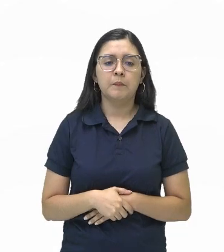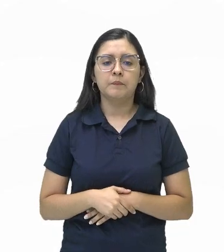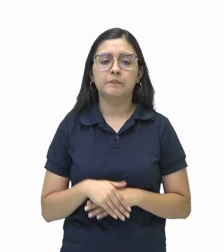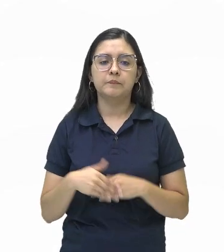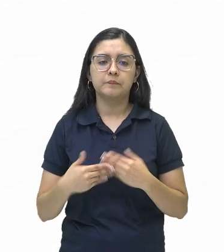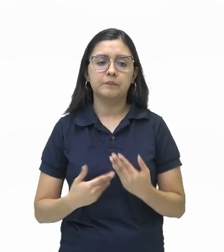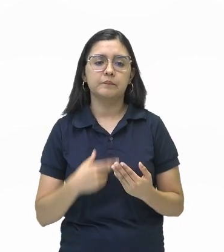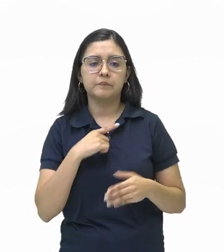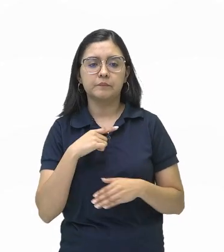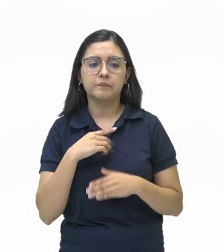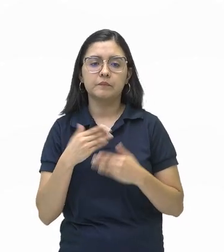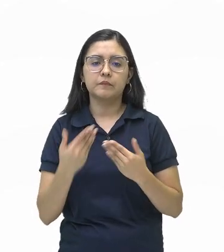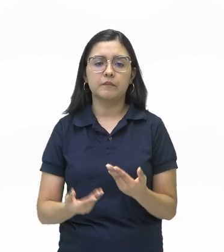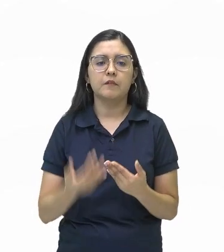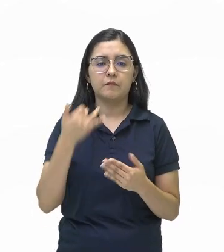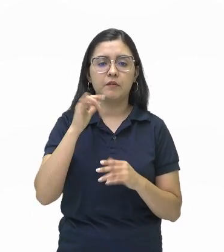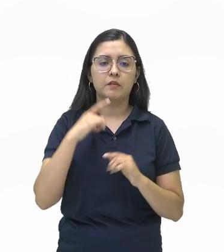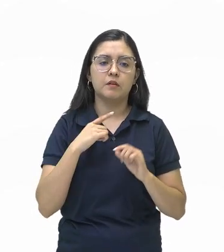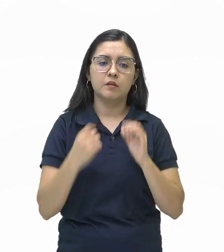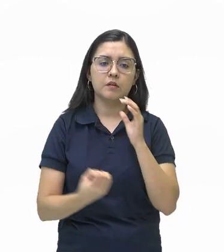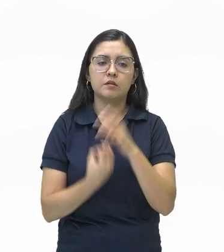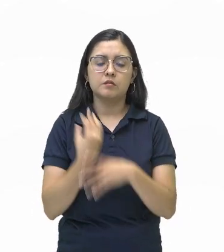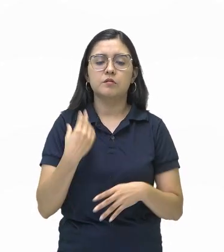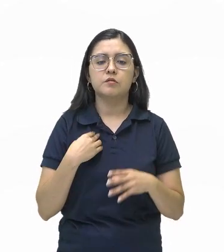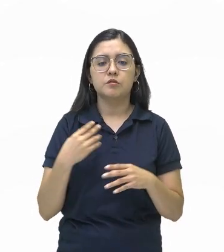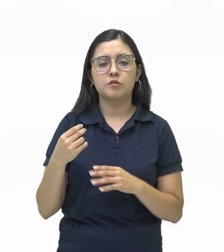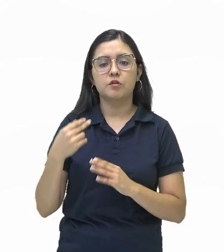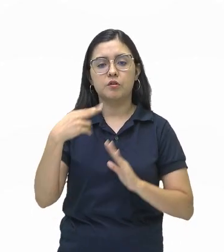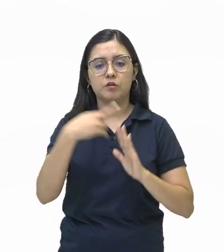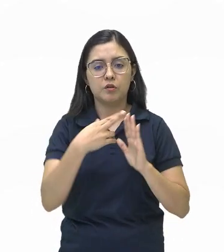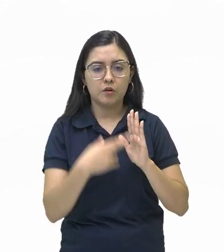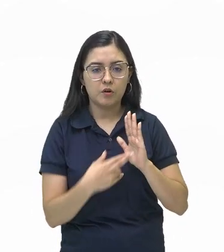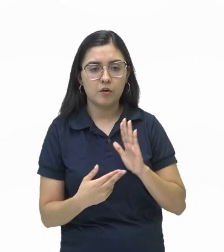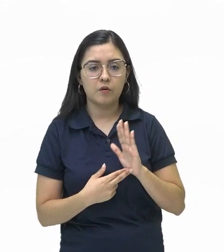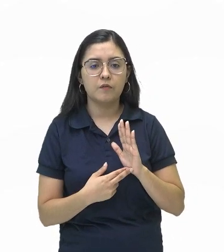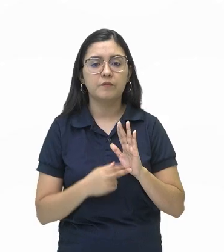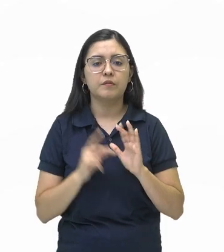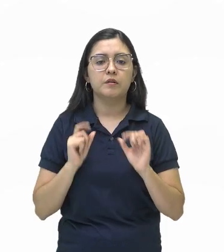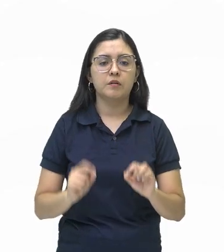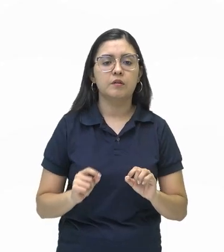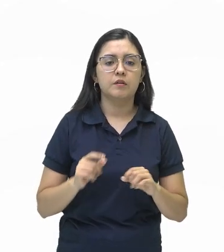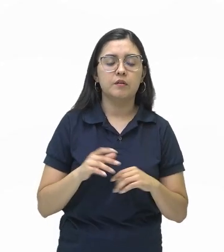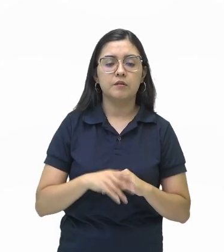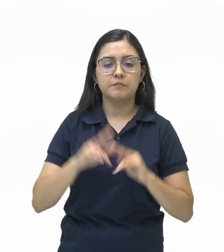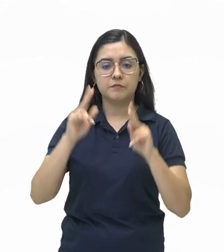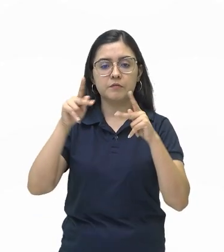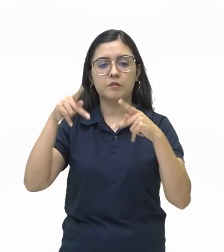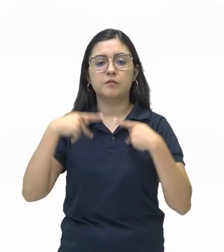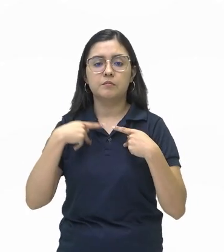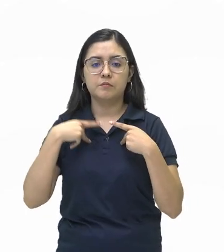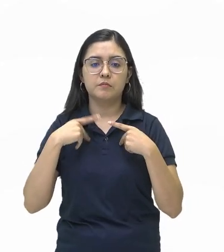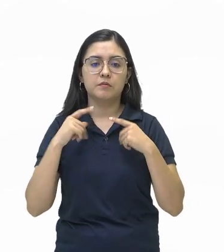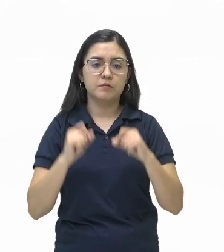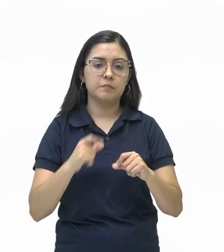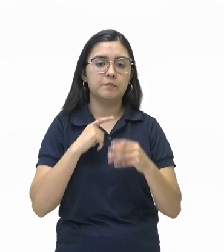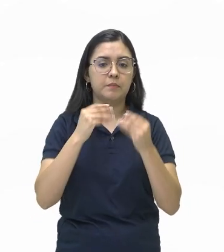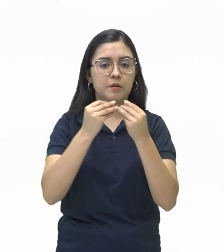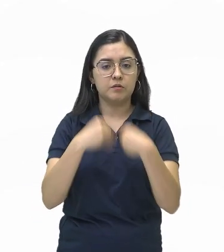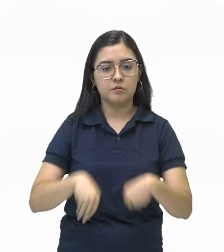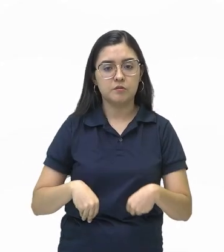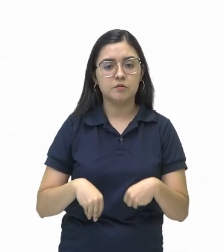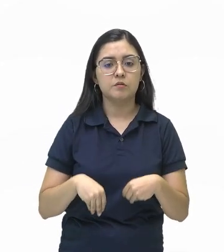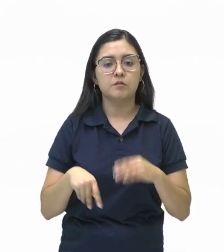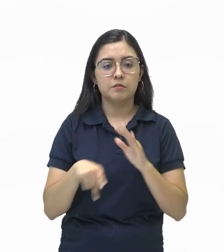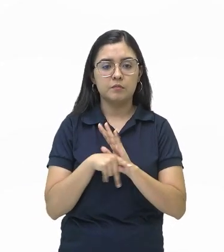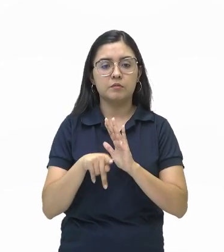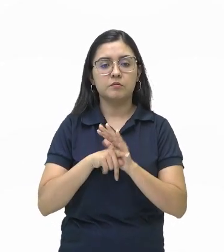impedindo a criação de normativas que coloquem o ser humano em condição degradante para a